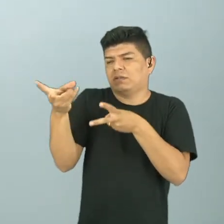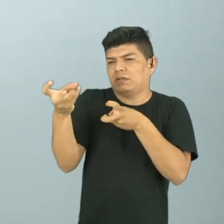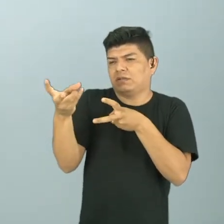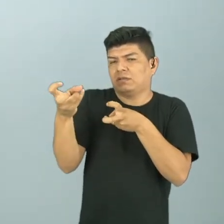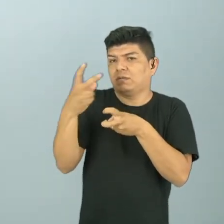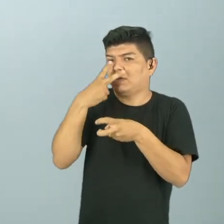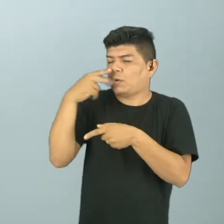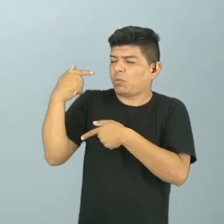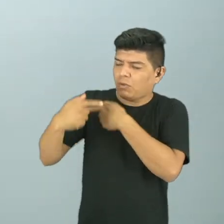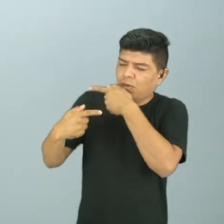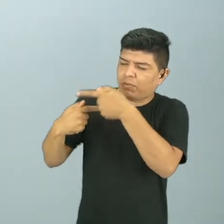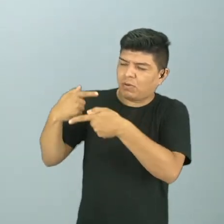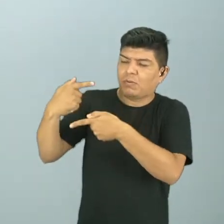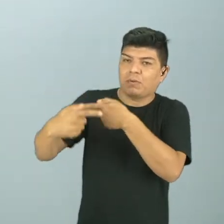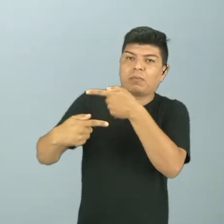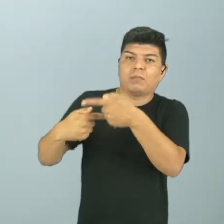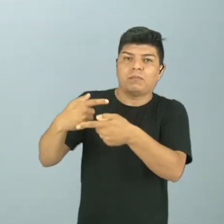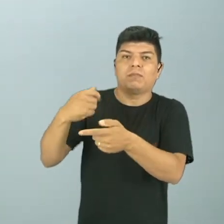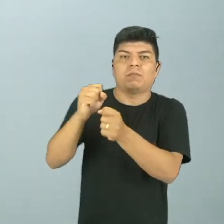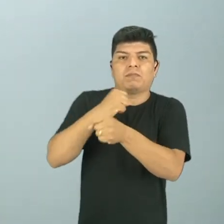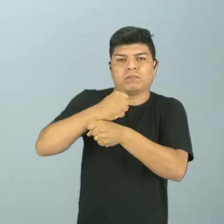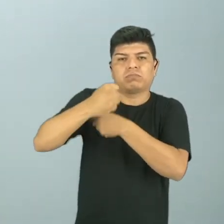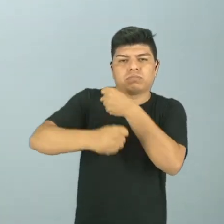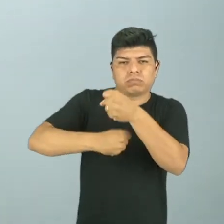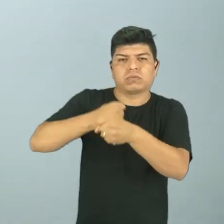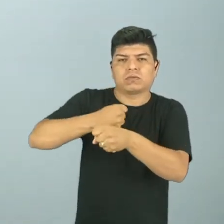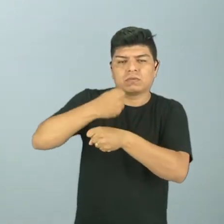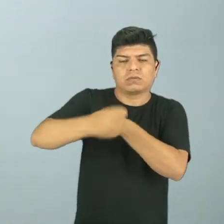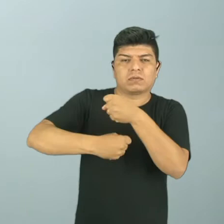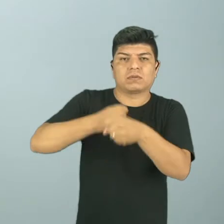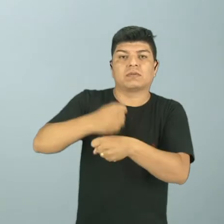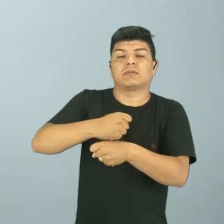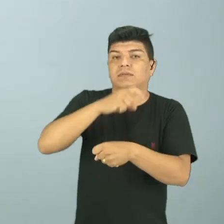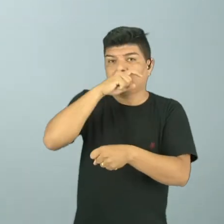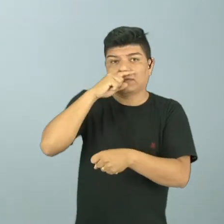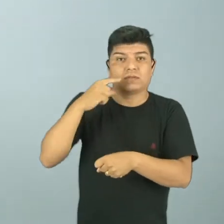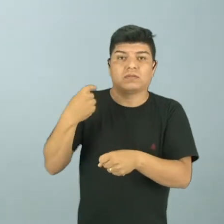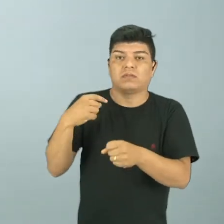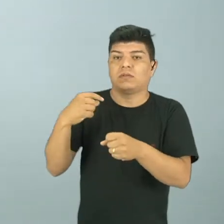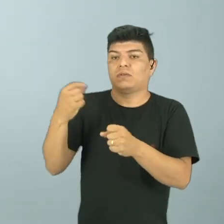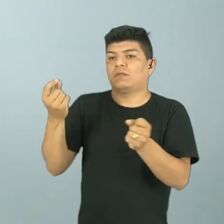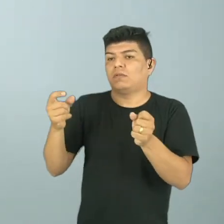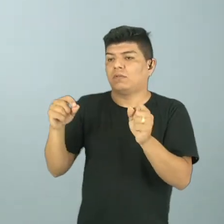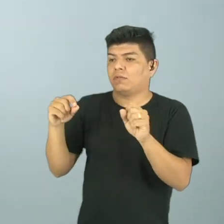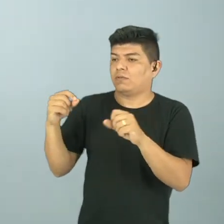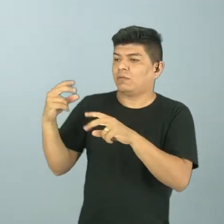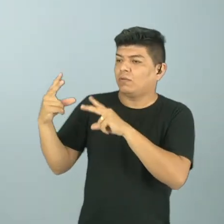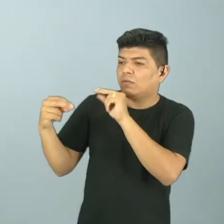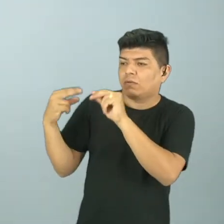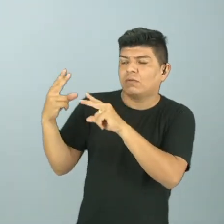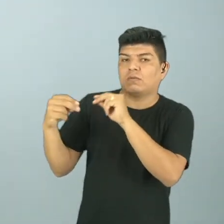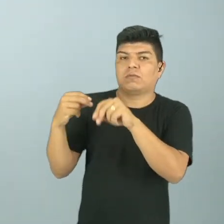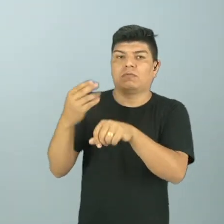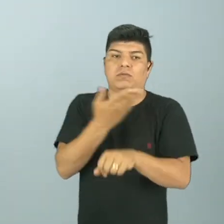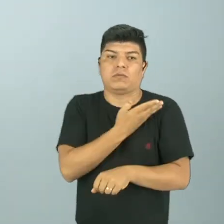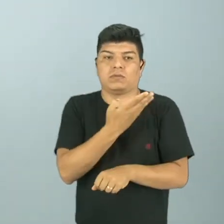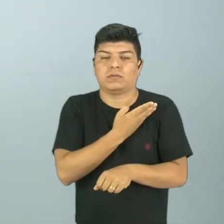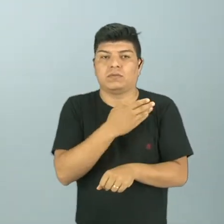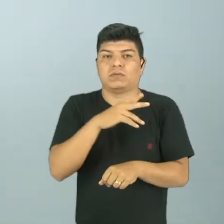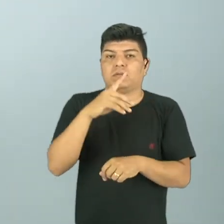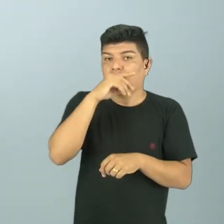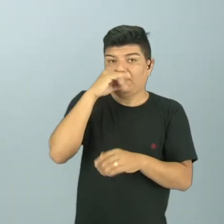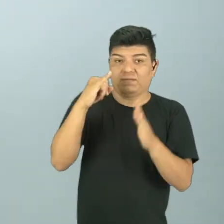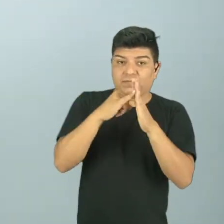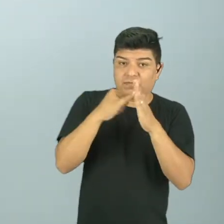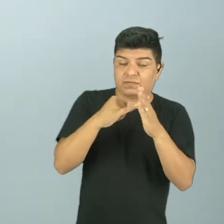sendo perpetuado ao longo dos anos, seja em uma roda de conversa com os amigos, seja em instituições públicas, a